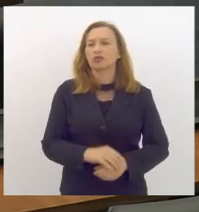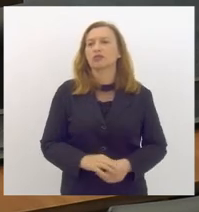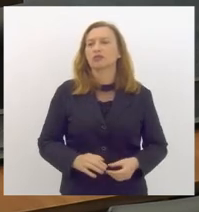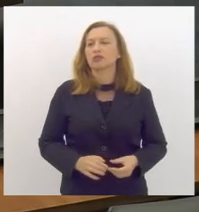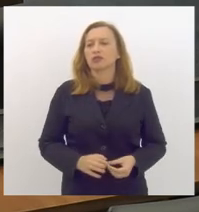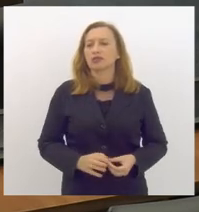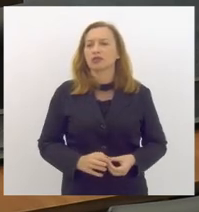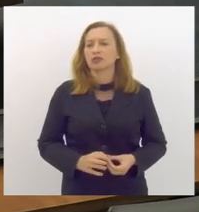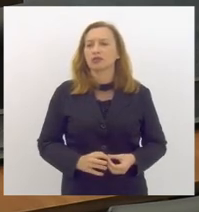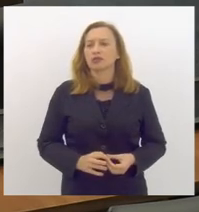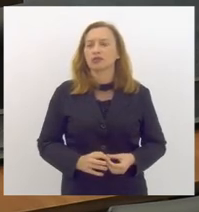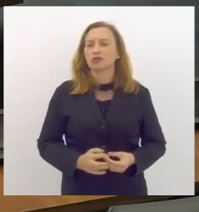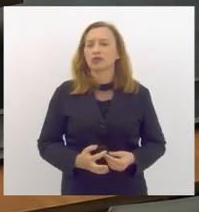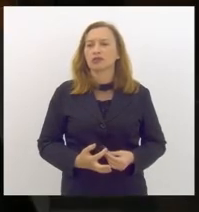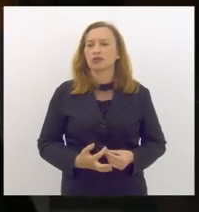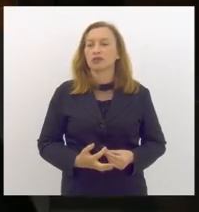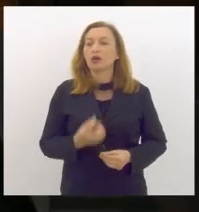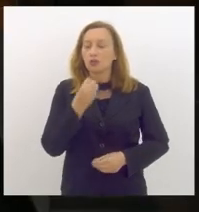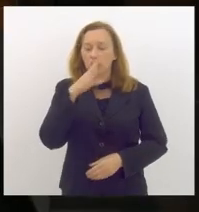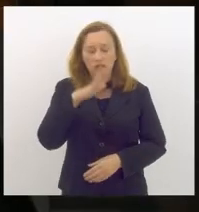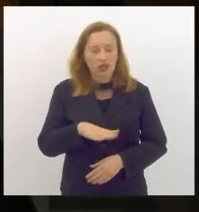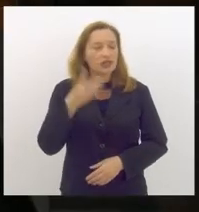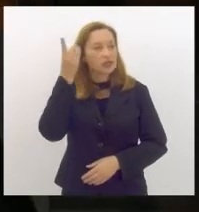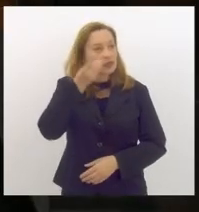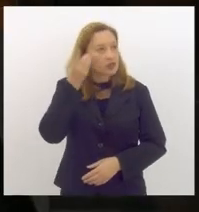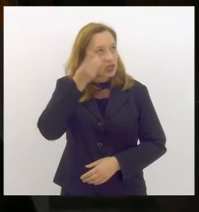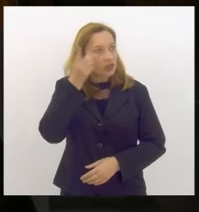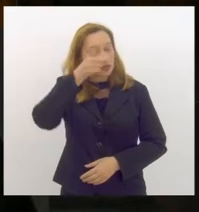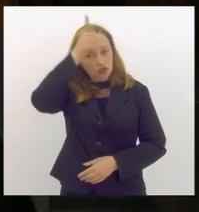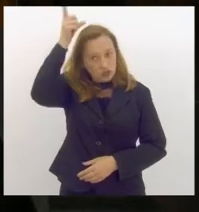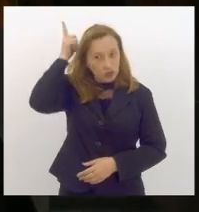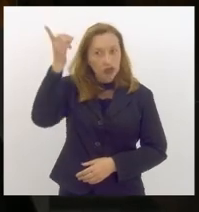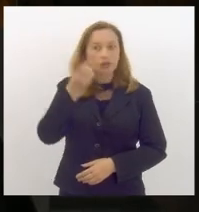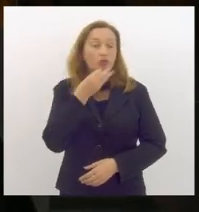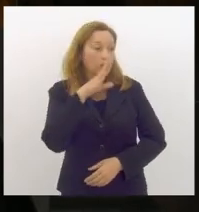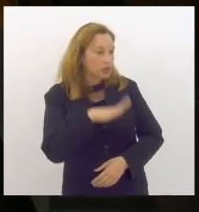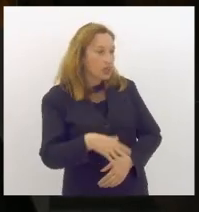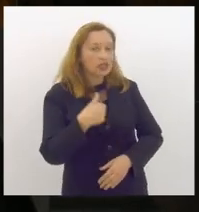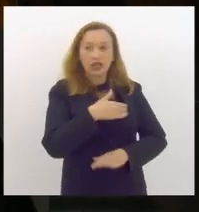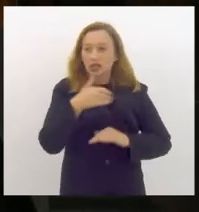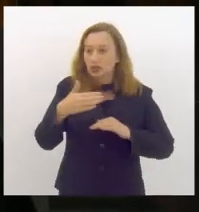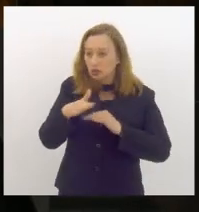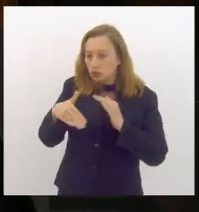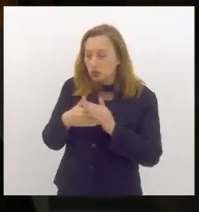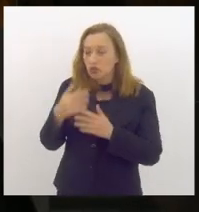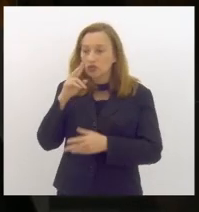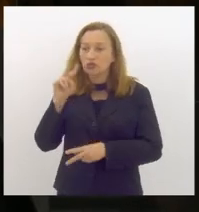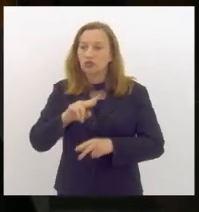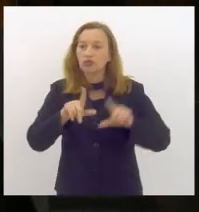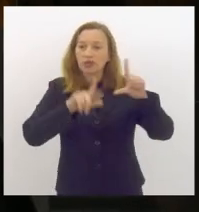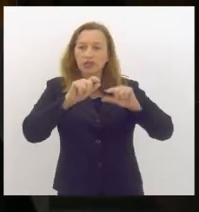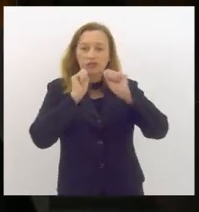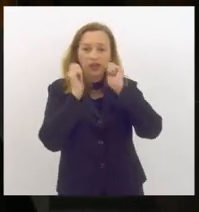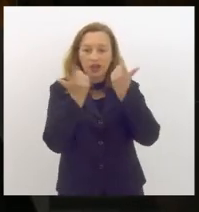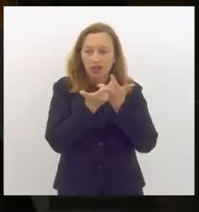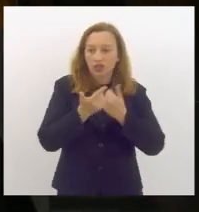minutos. Boa tarde, deputado Luiz Paulo. Boa tarde a todas e todos que nos assistem pela TV